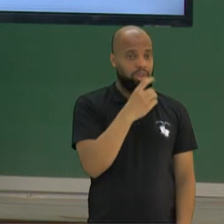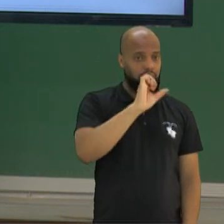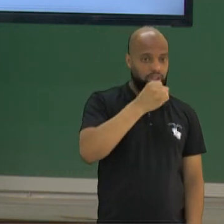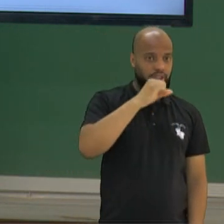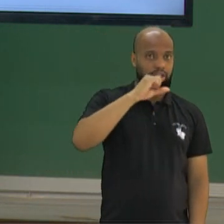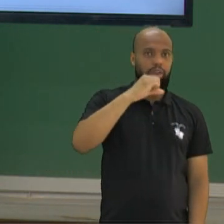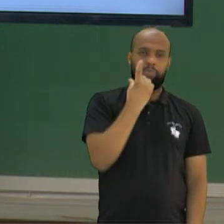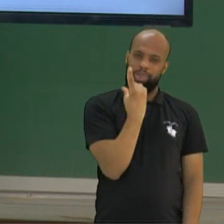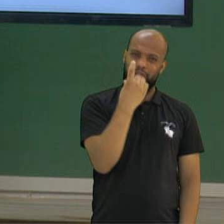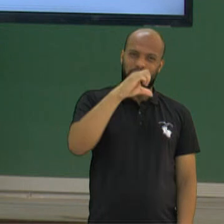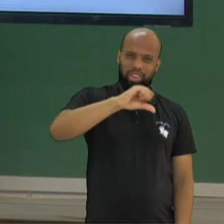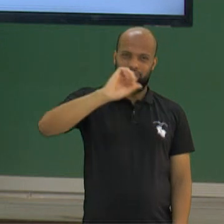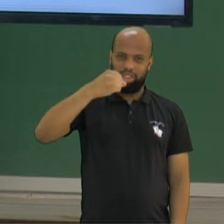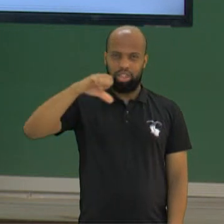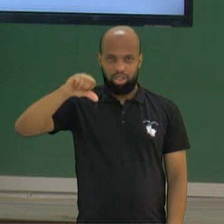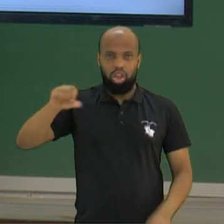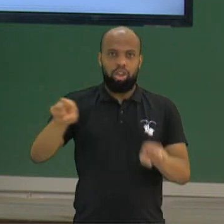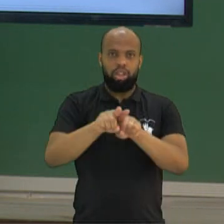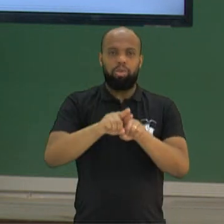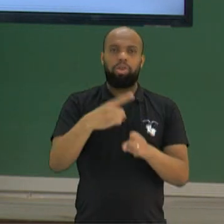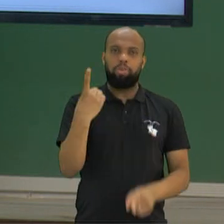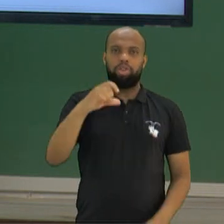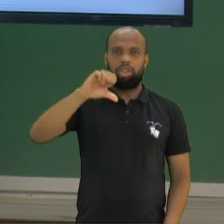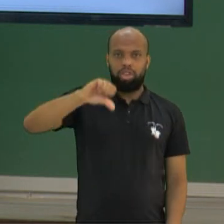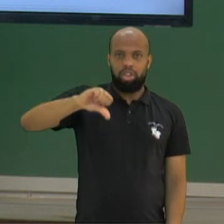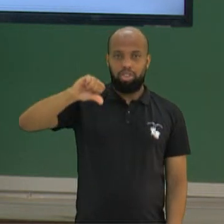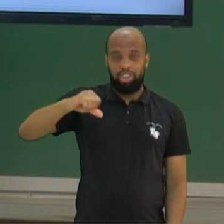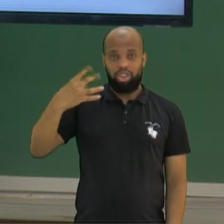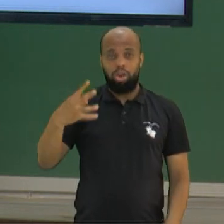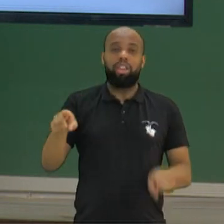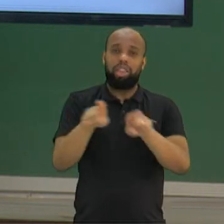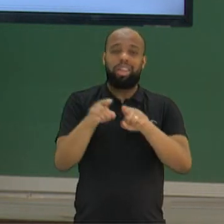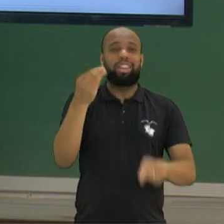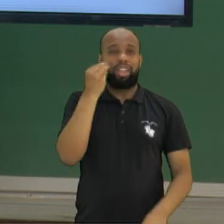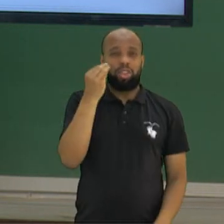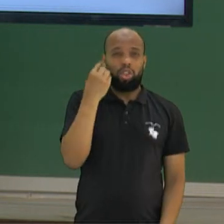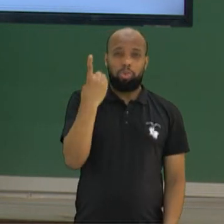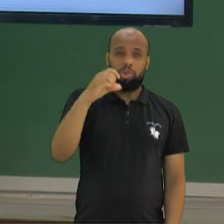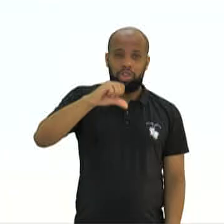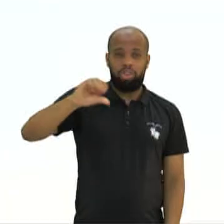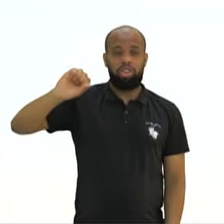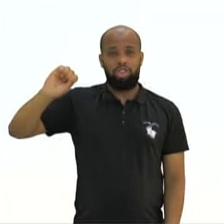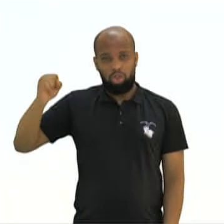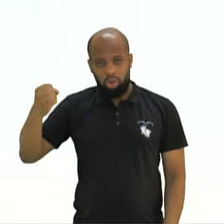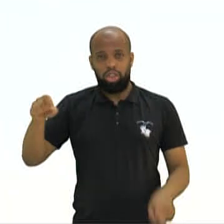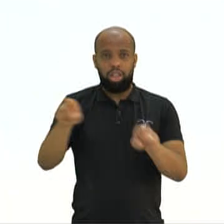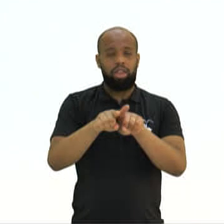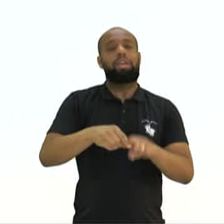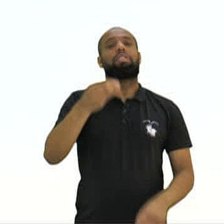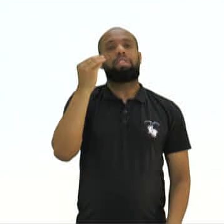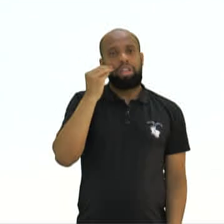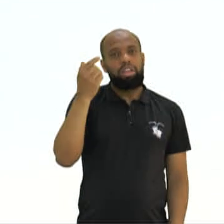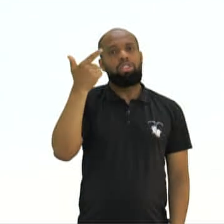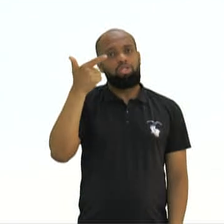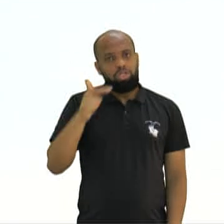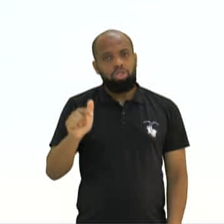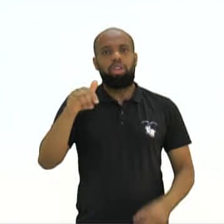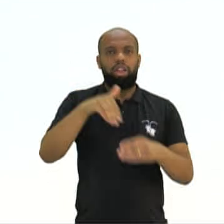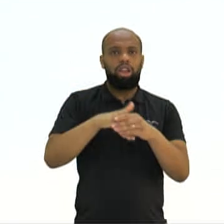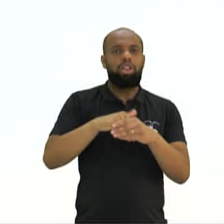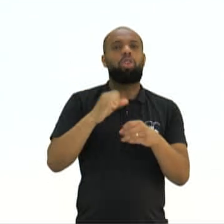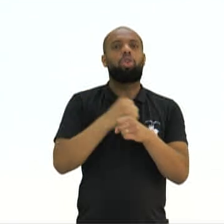1989, havia disputado as eleições em 1994 e 1998 e vai disputar novamente aqui as eleições